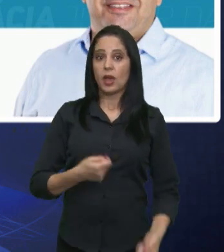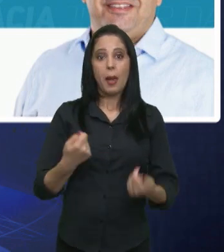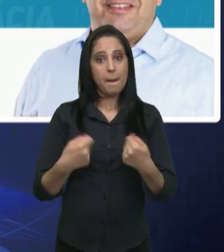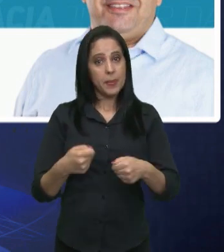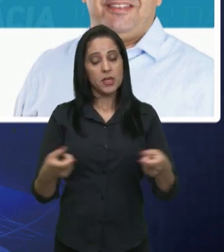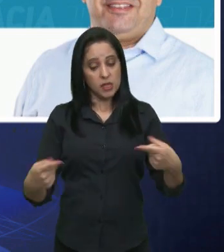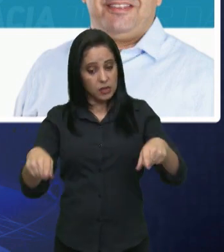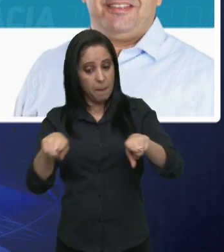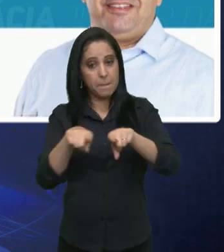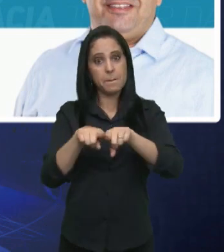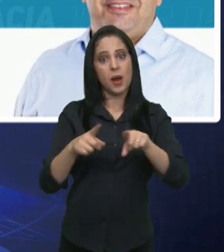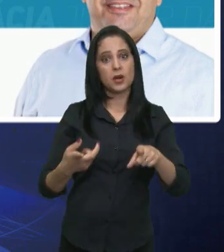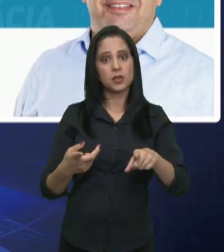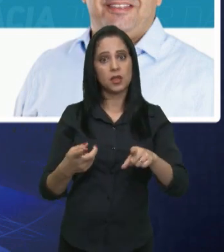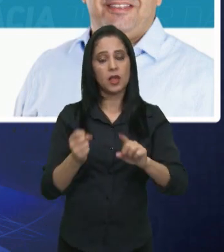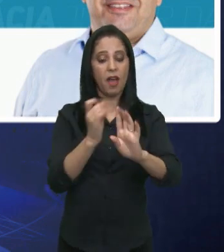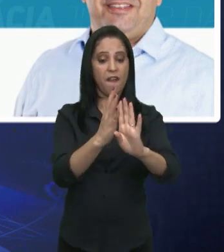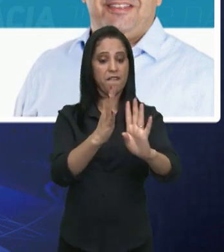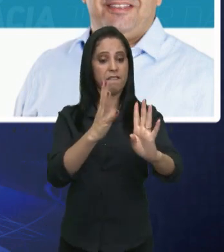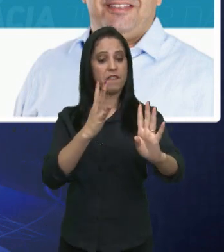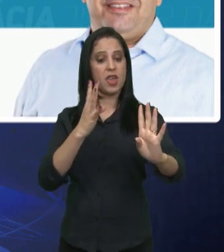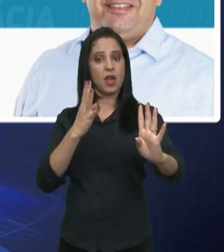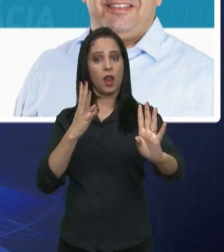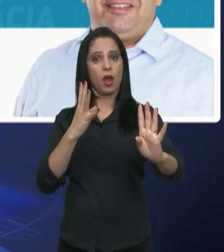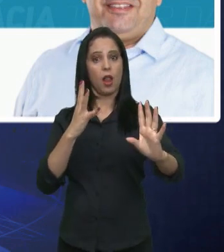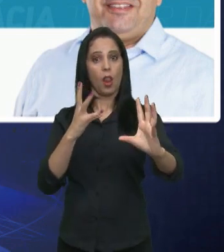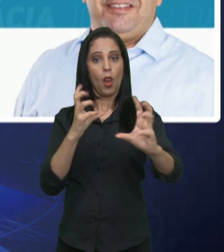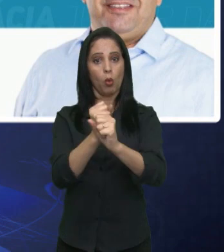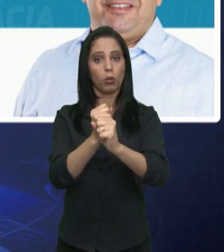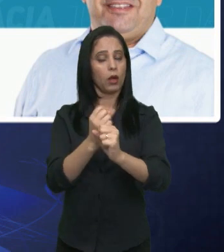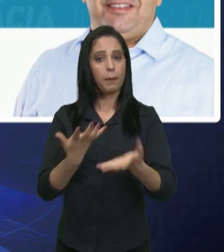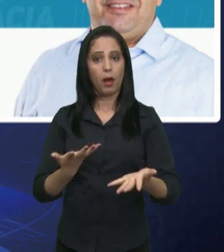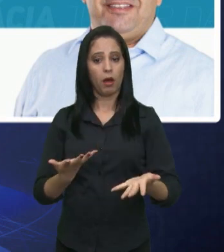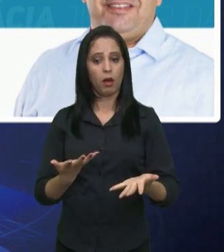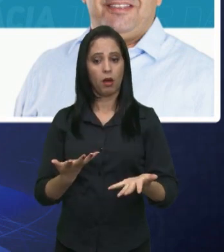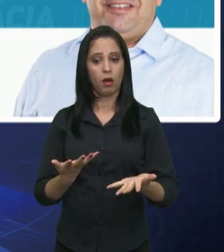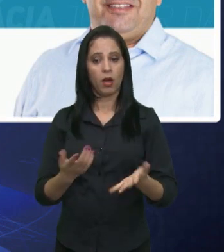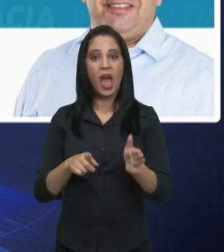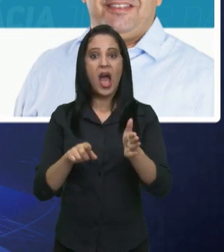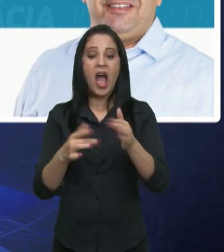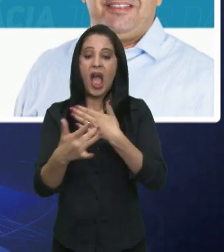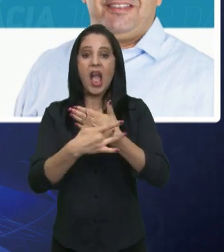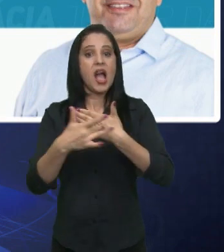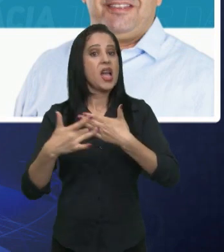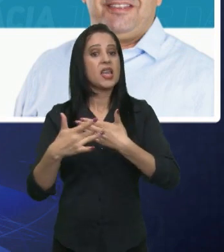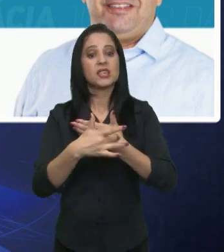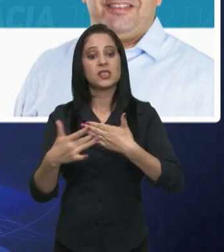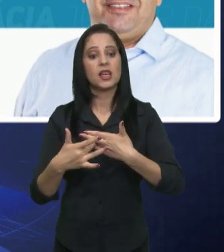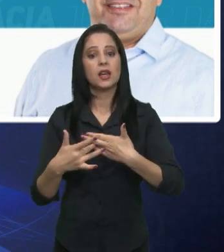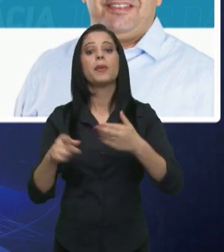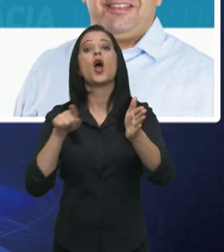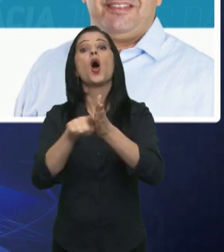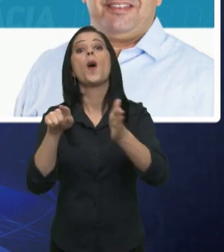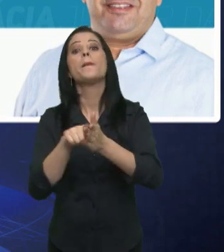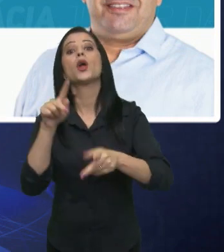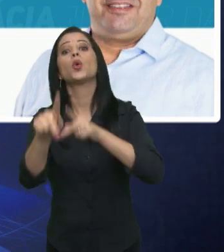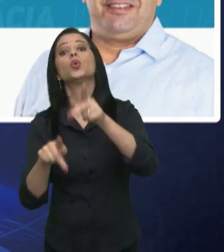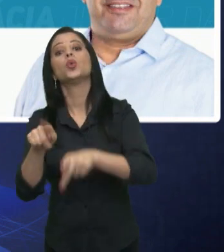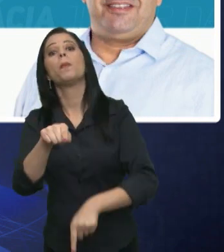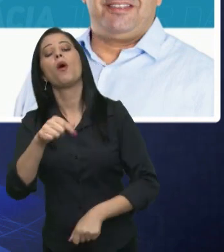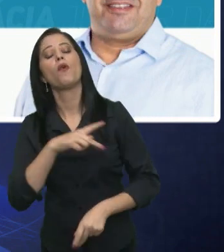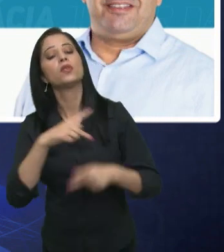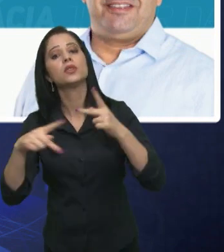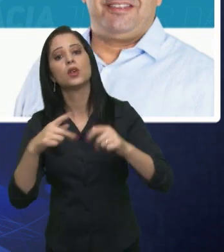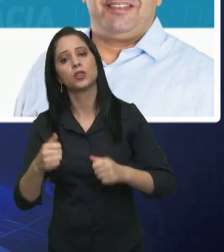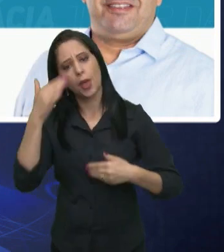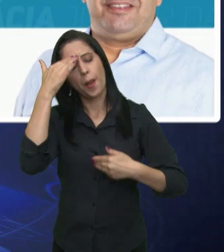clínicas particulares, para zerar isso aqui, exames. É isso que eu queria deixar para todo mundo pensar, a população de São José. Meu